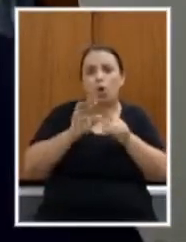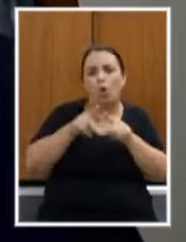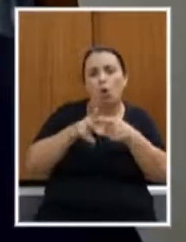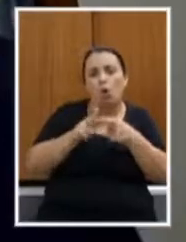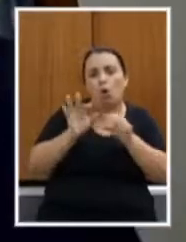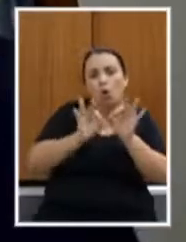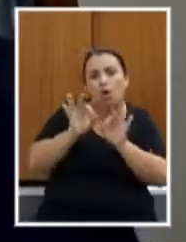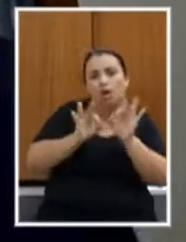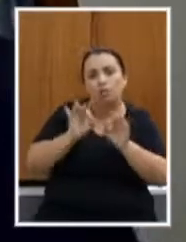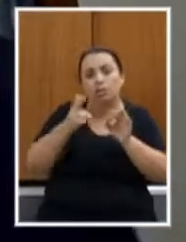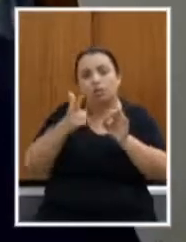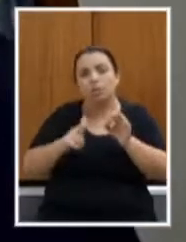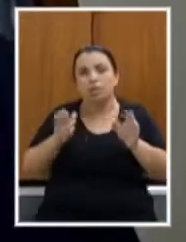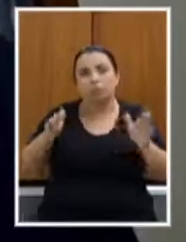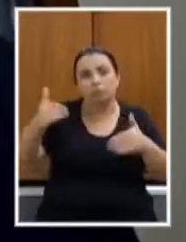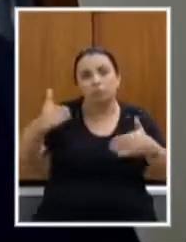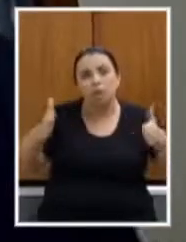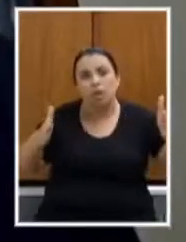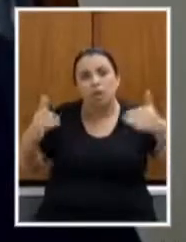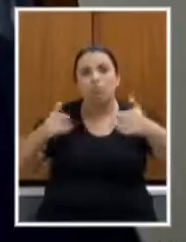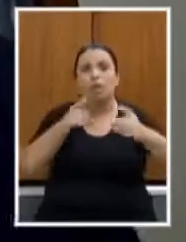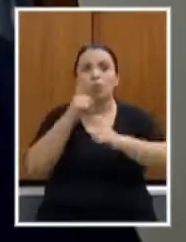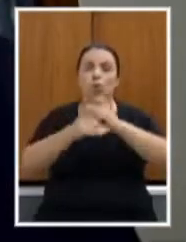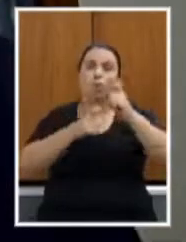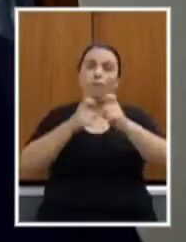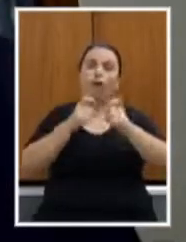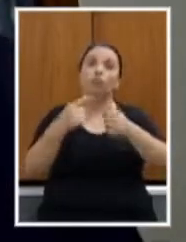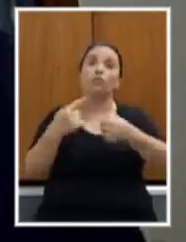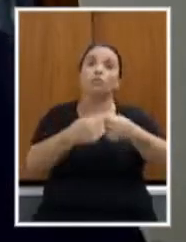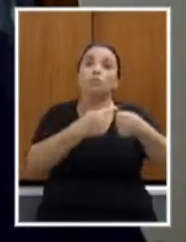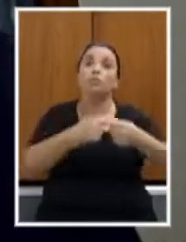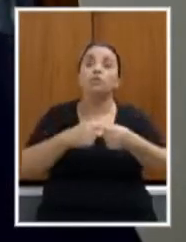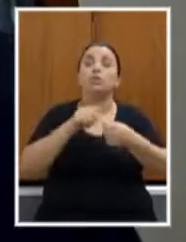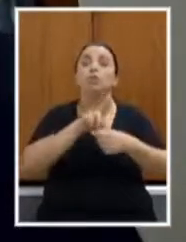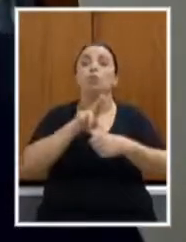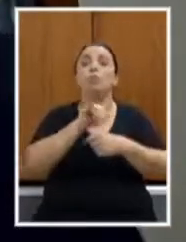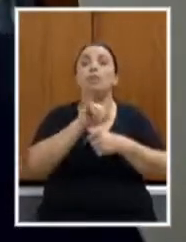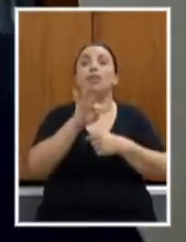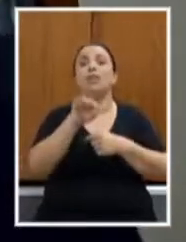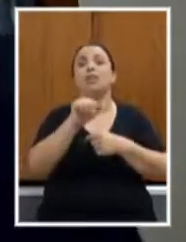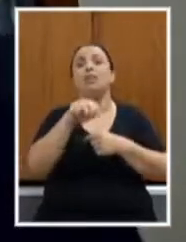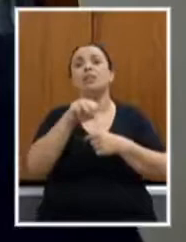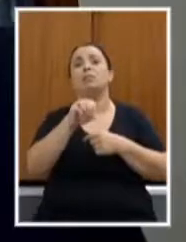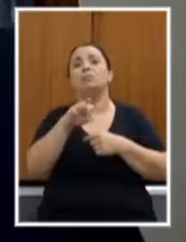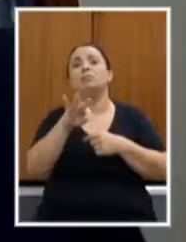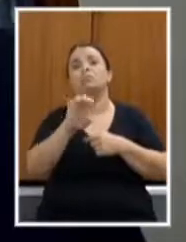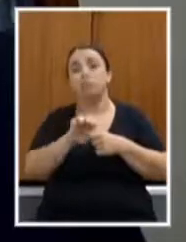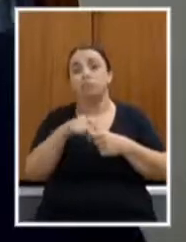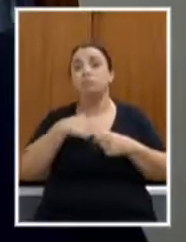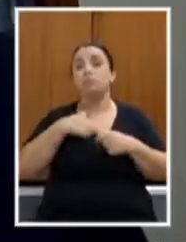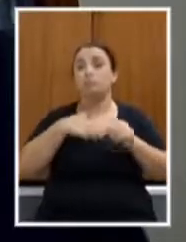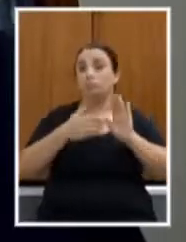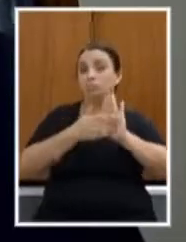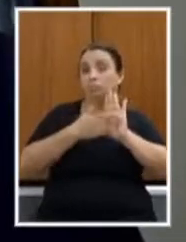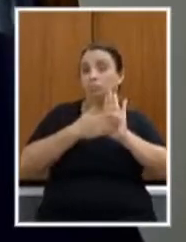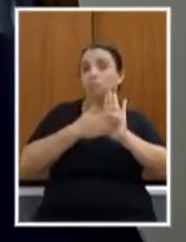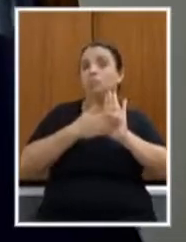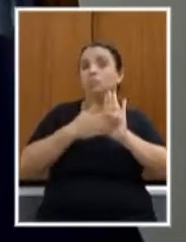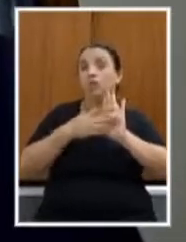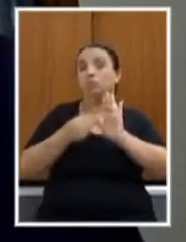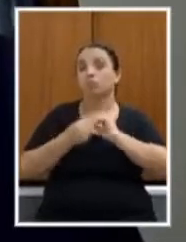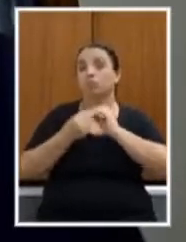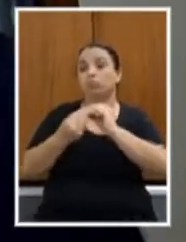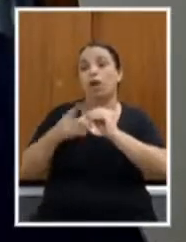na área do município de Itamonte, onde haviam graves problemas. O projeto que apresentamos foi incorporado a este projeto,